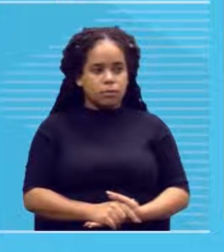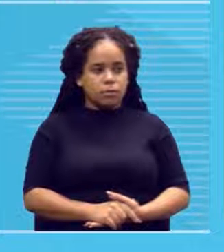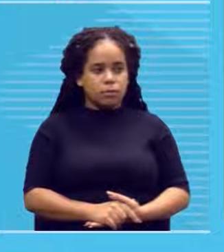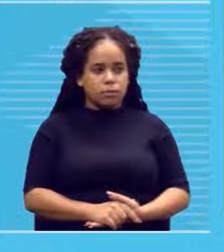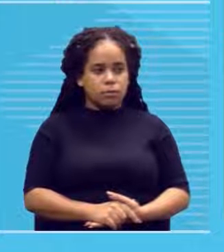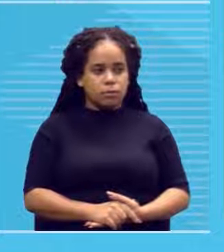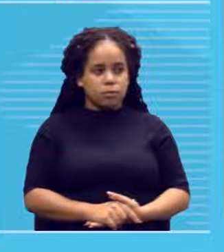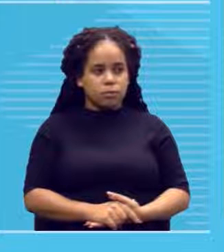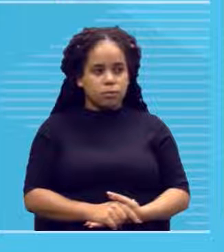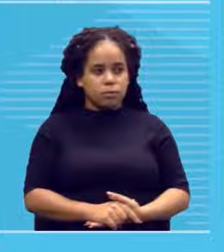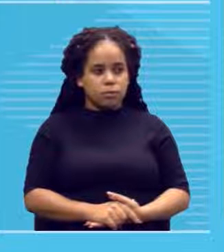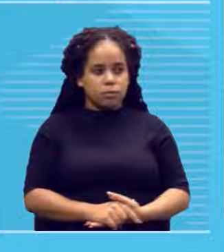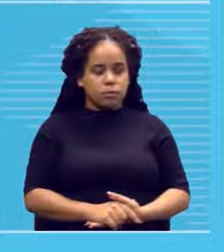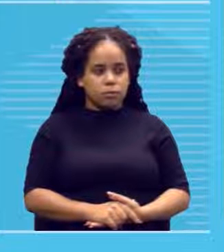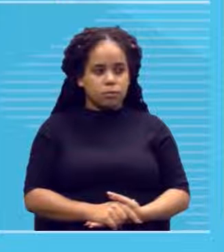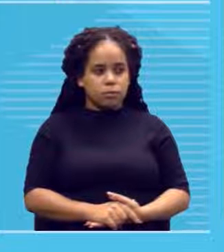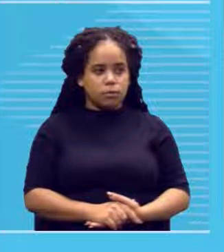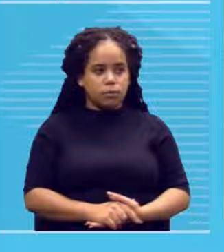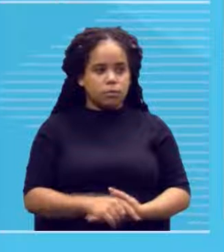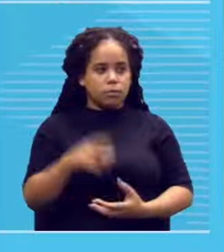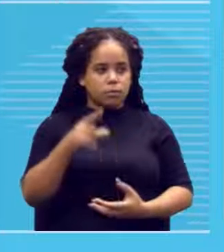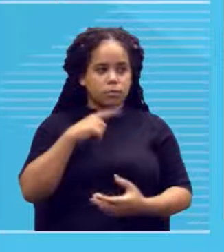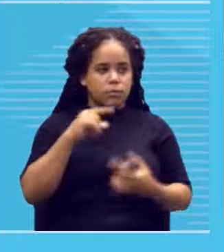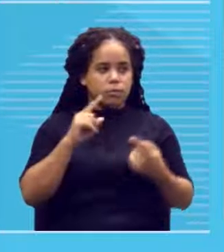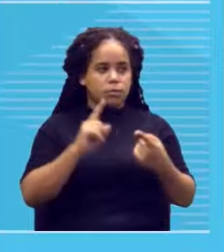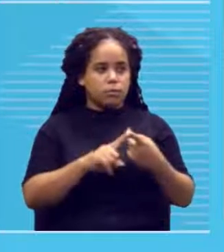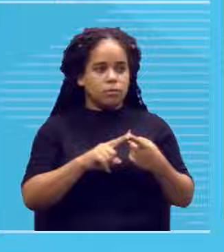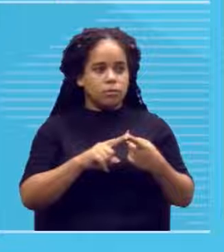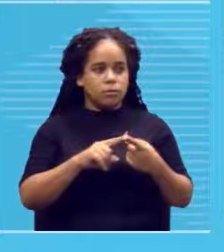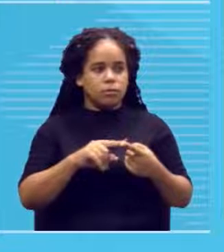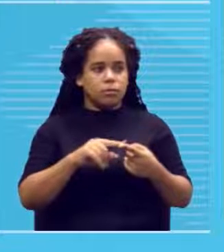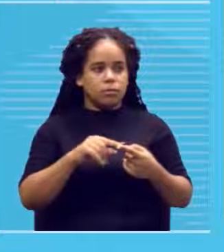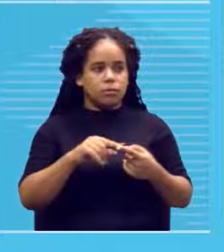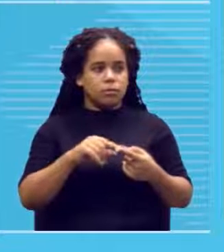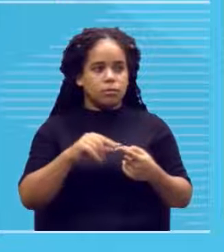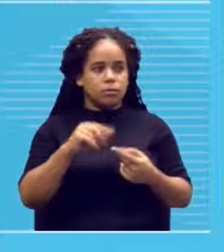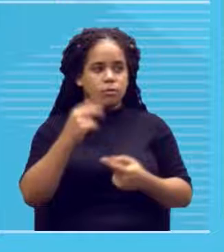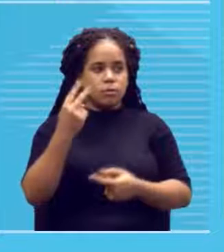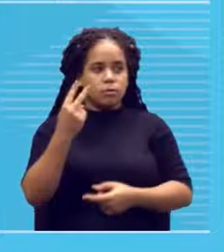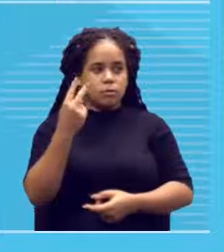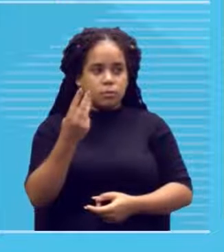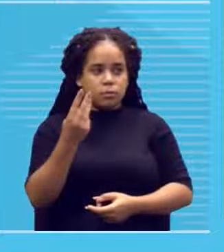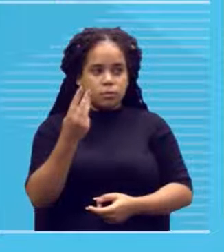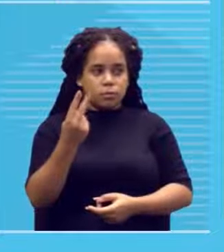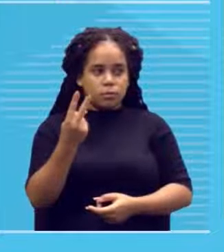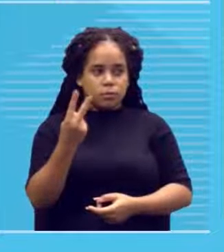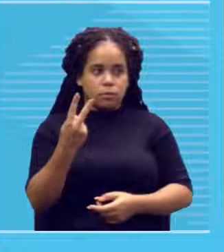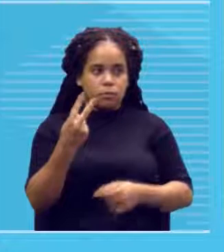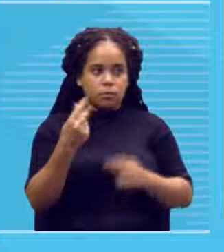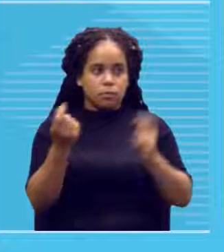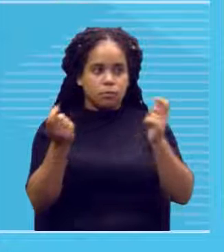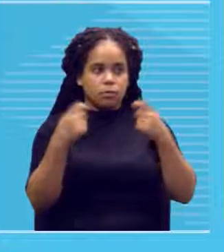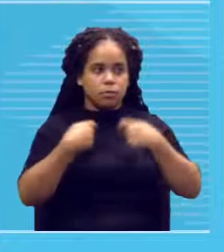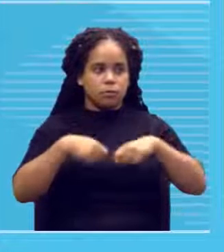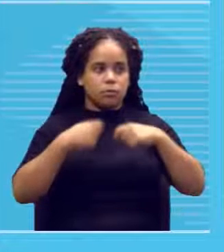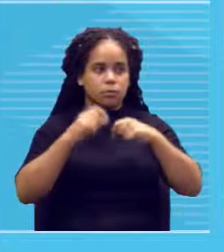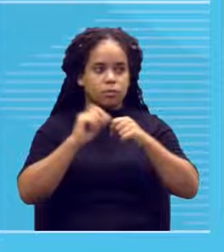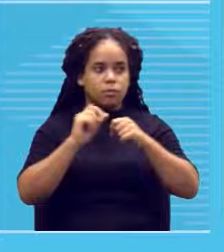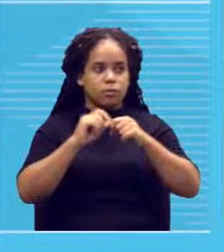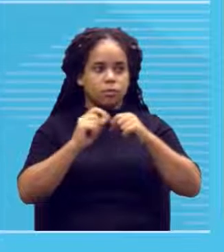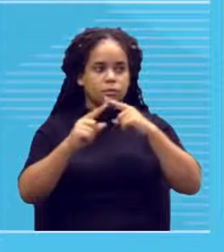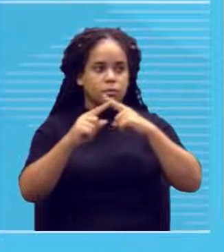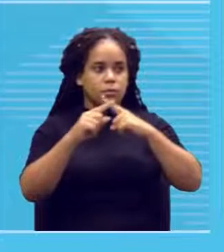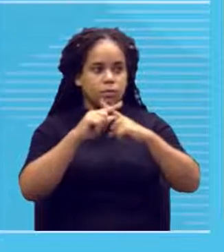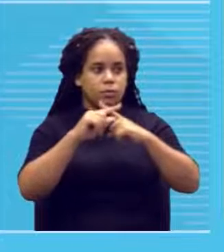casas uma duas então vou multiplicar por 100 duas vezes né olha aí ó